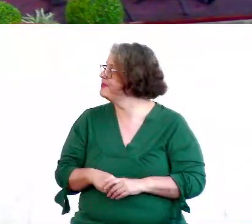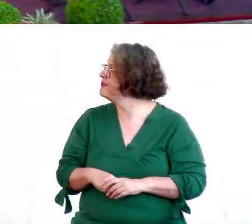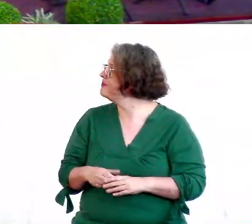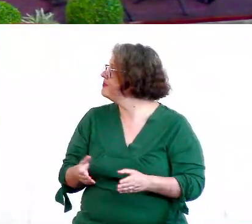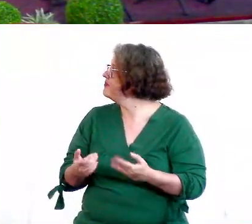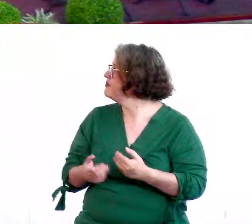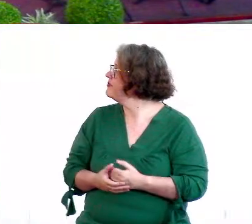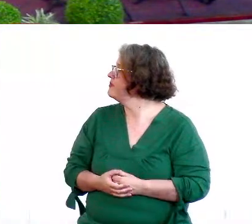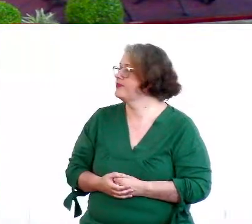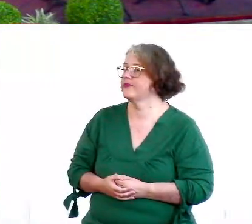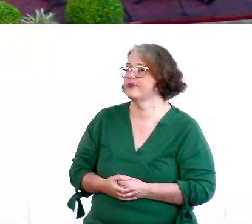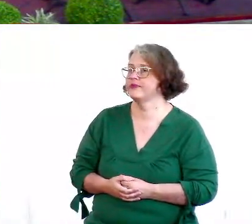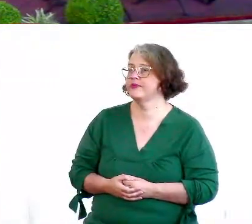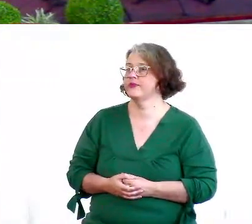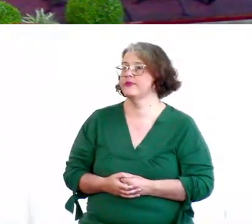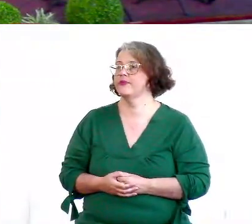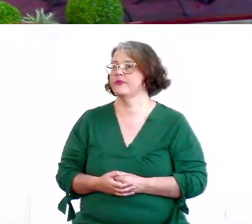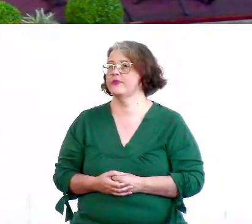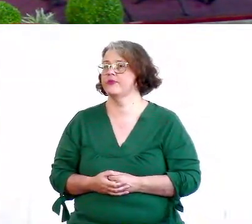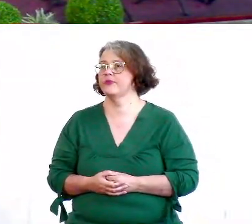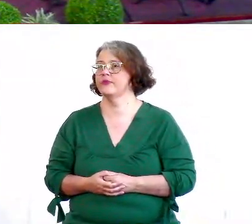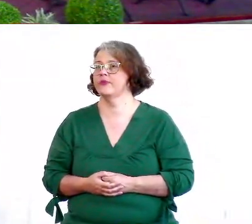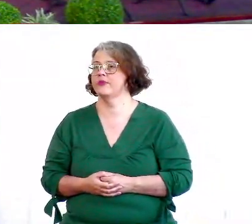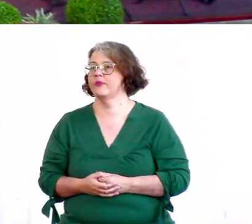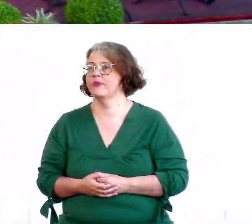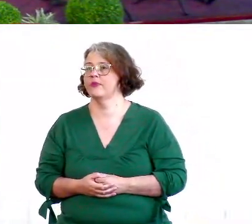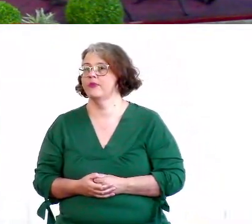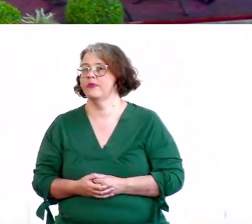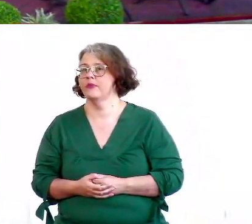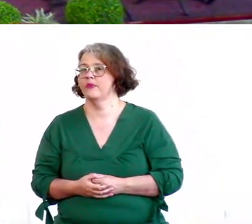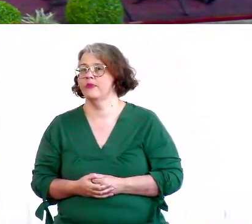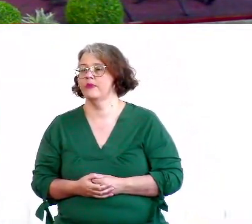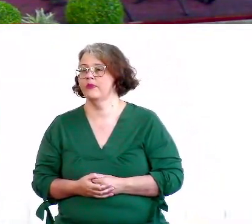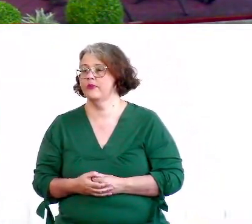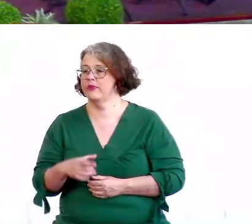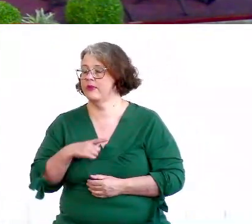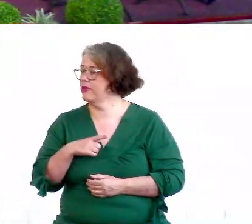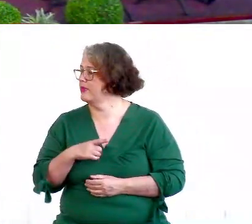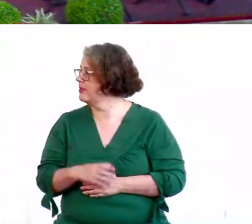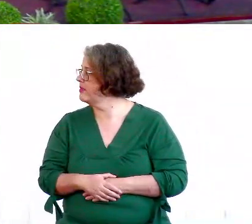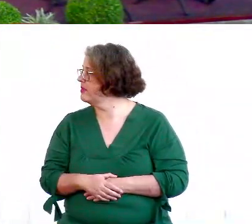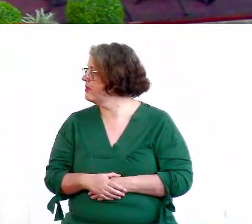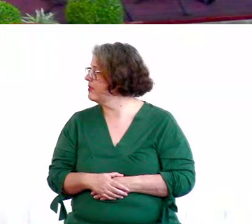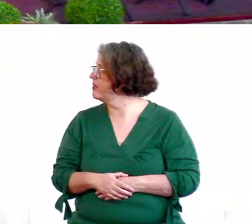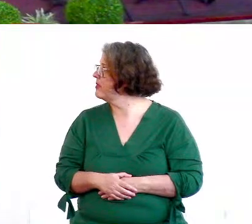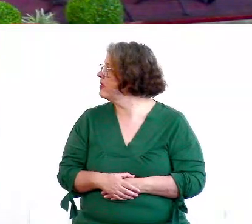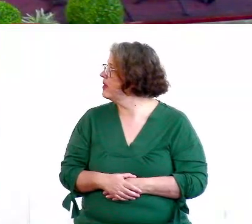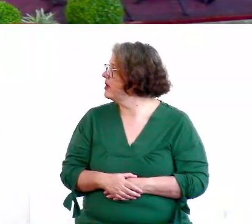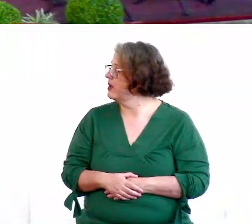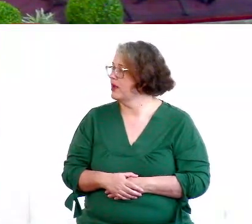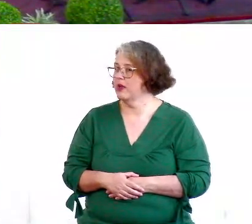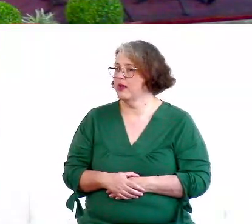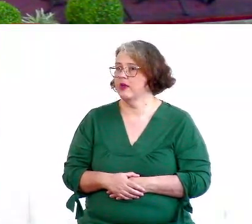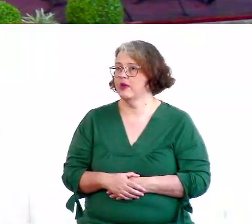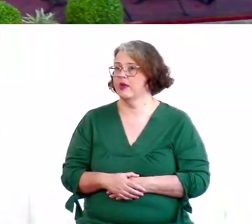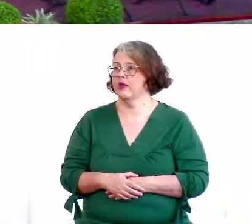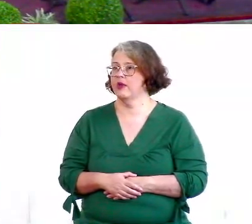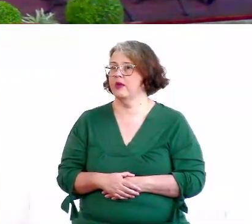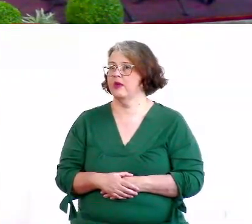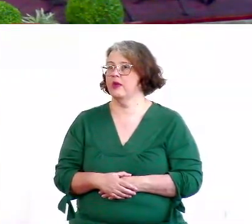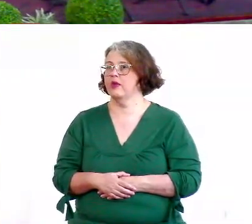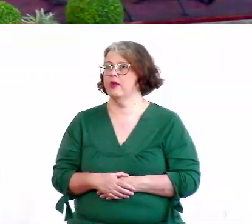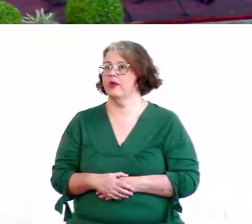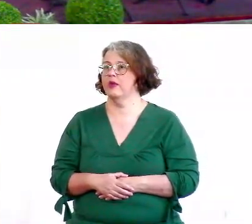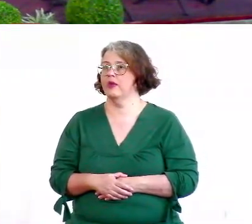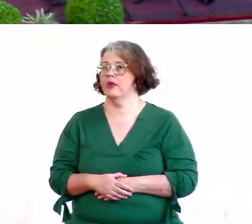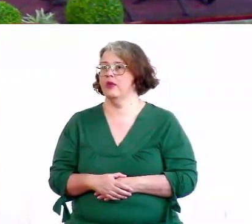que a gente teria um momento de oração, de gratidão. Tá bom? Assim que o Léo falar, a gente ora. Aqui, por favor. Aqui embaixo, por favor.